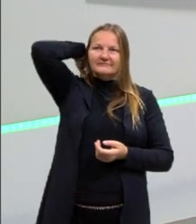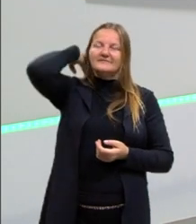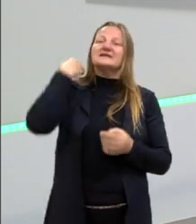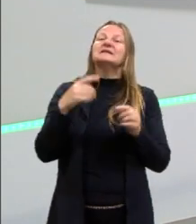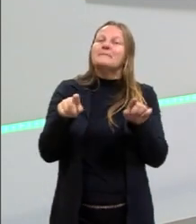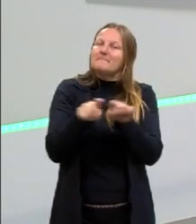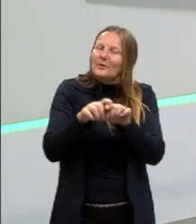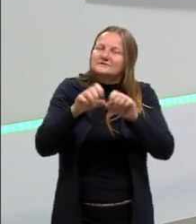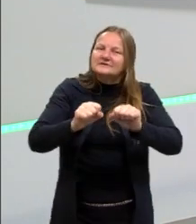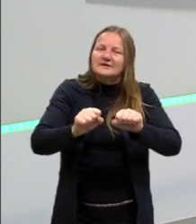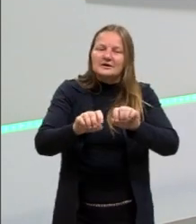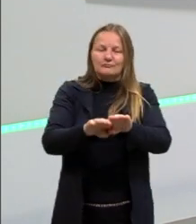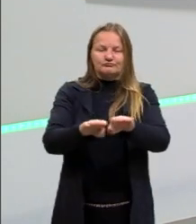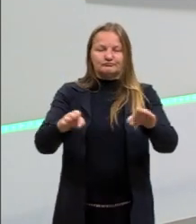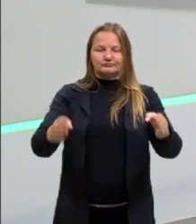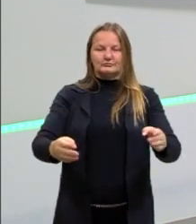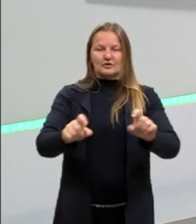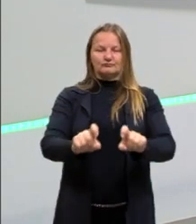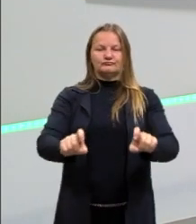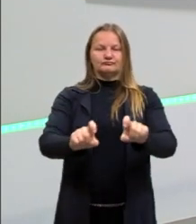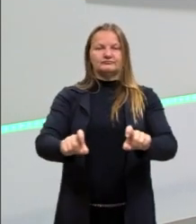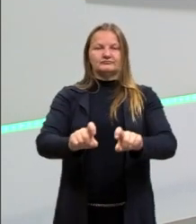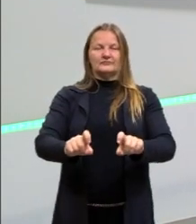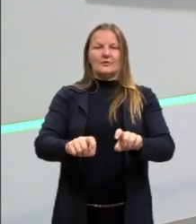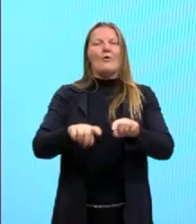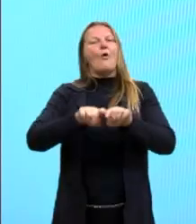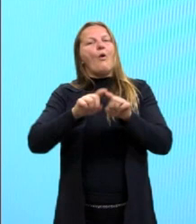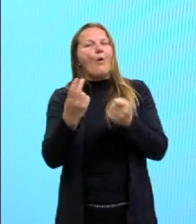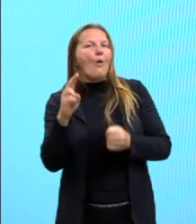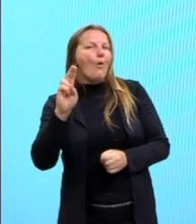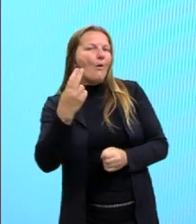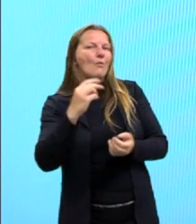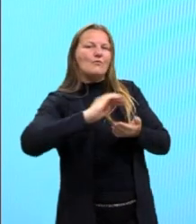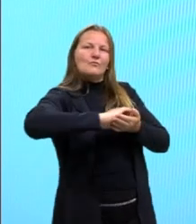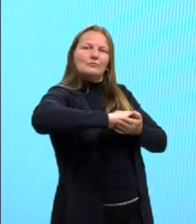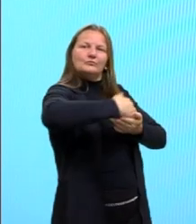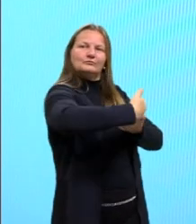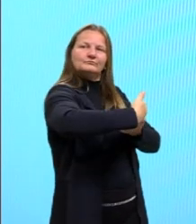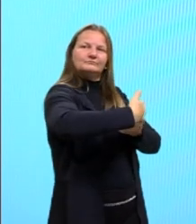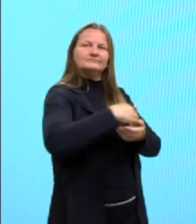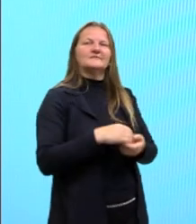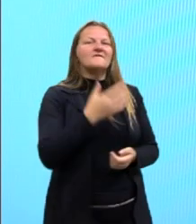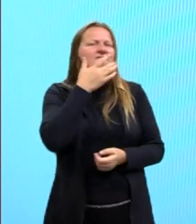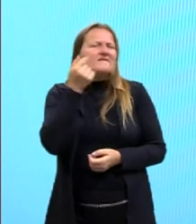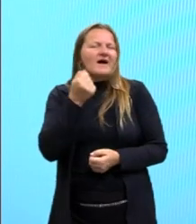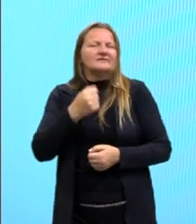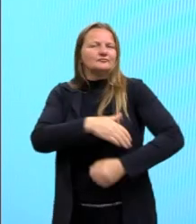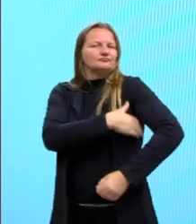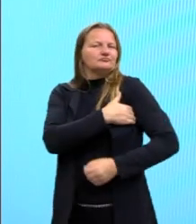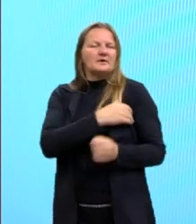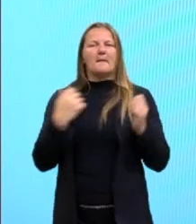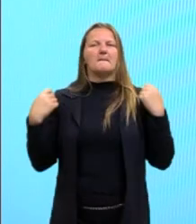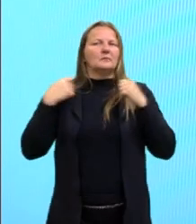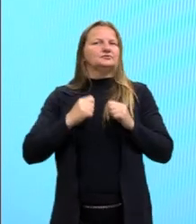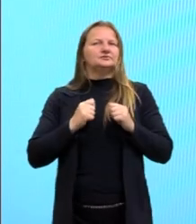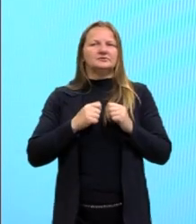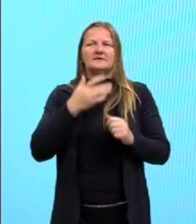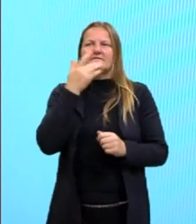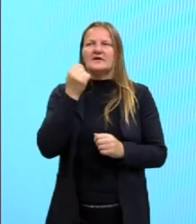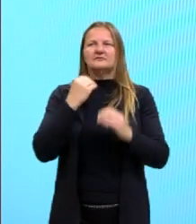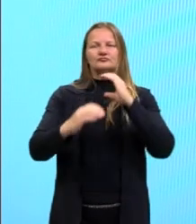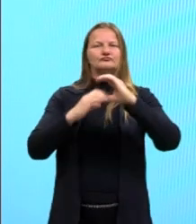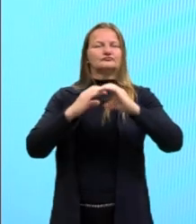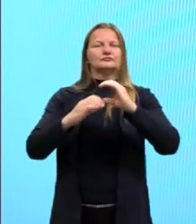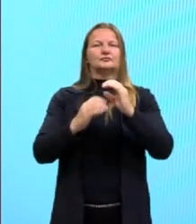mesa seja e os notebooks né que são fáceis de transportar também e com acesso a internet fazem com que a